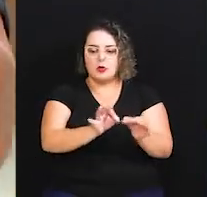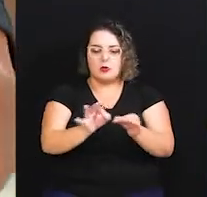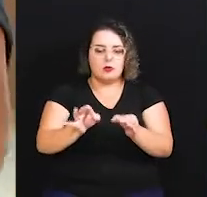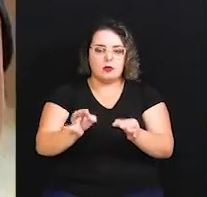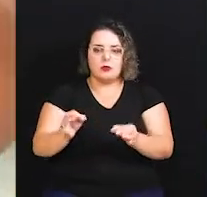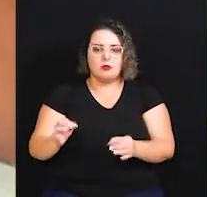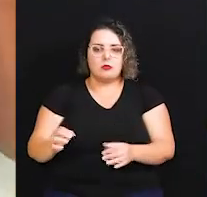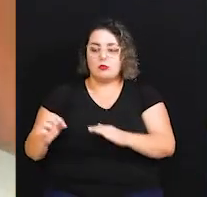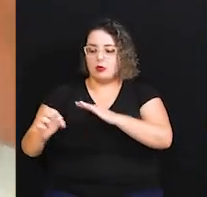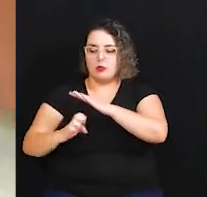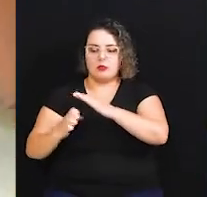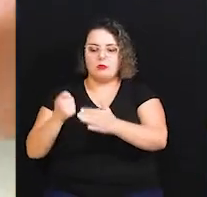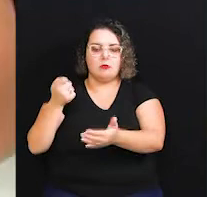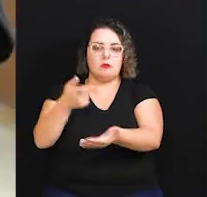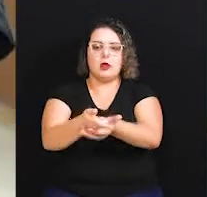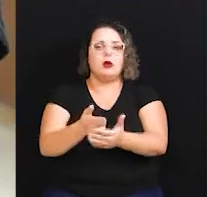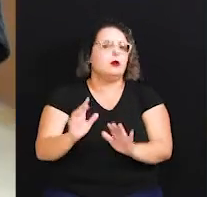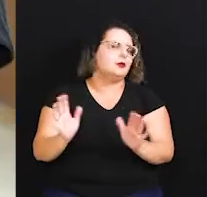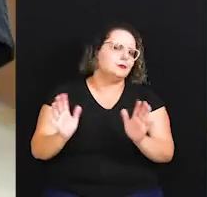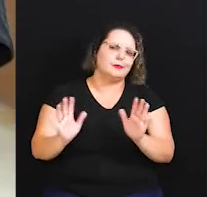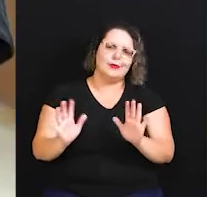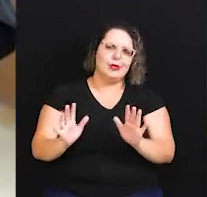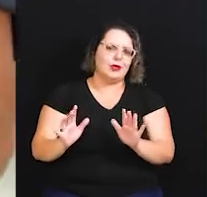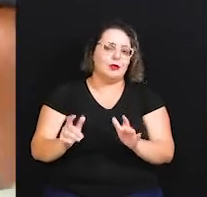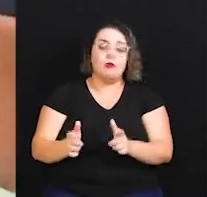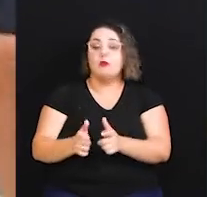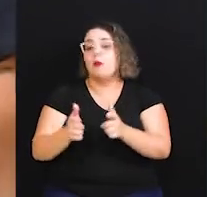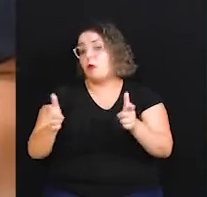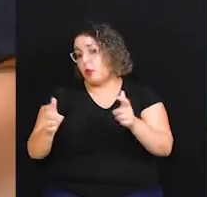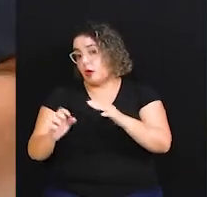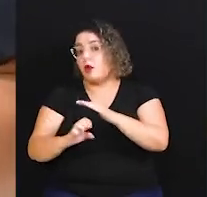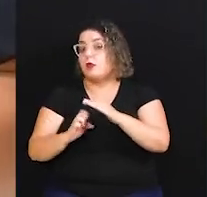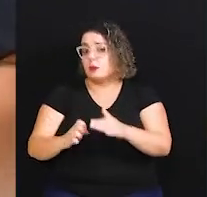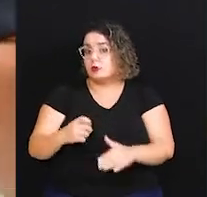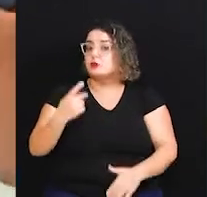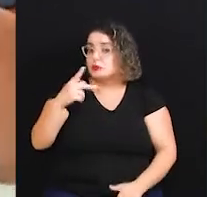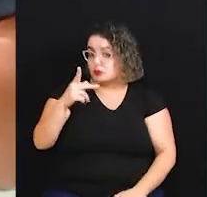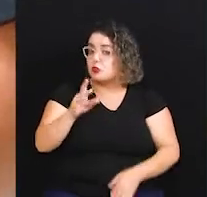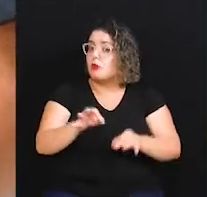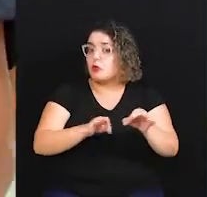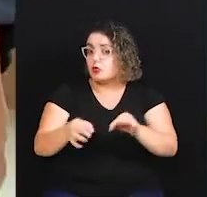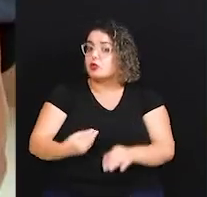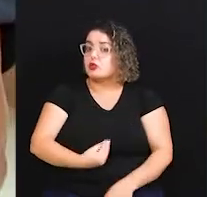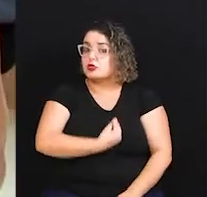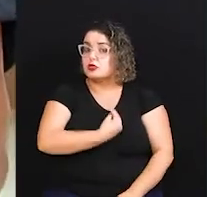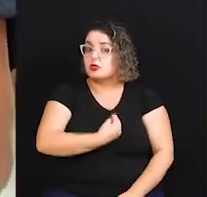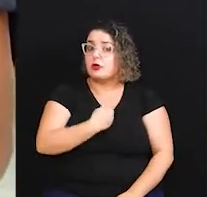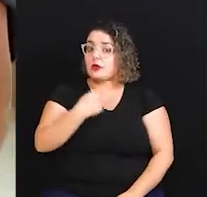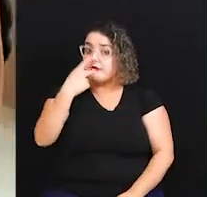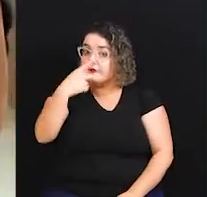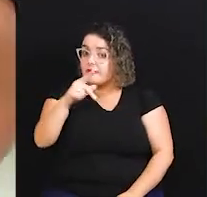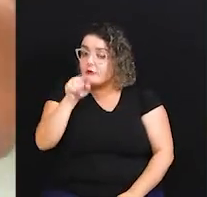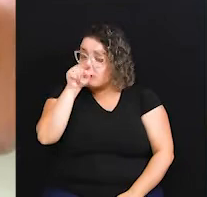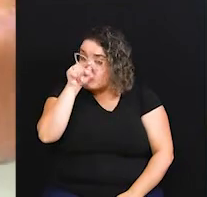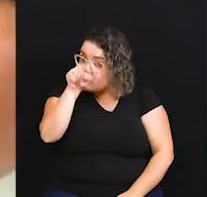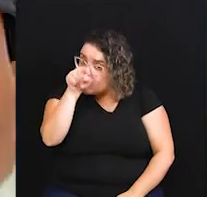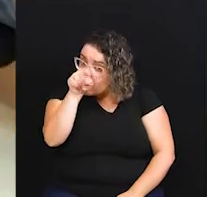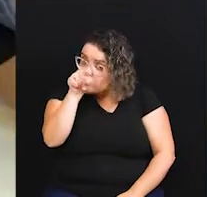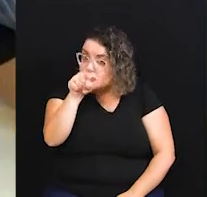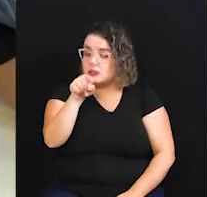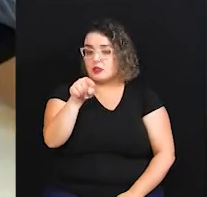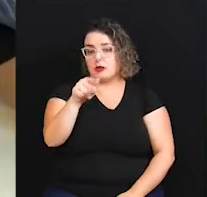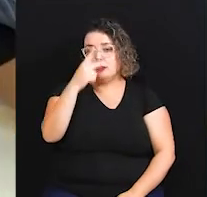assim começar o projeto e aparece o patrocinador. O maior patrocinador do seu projeto de vida tem que ser